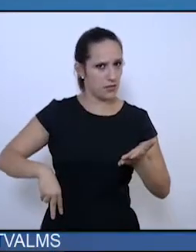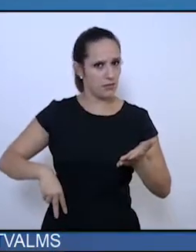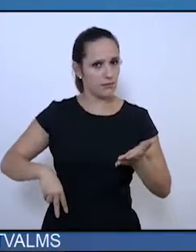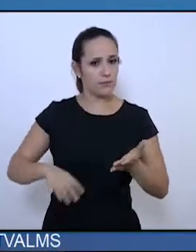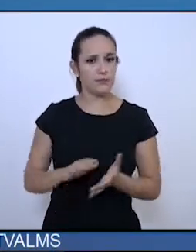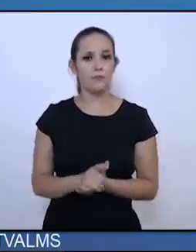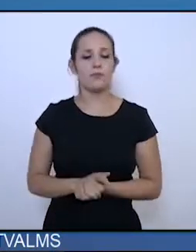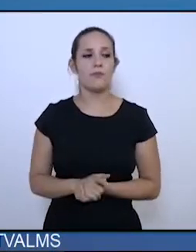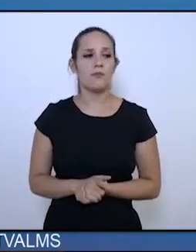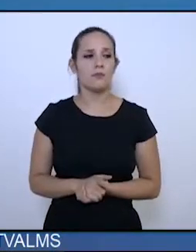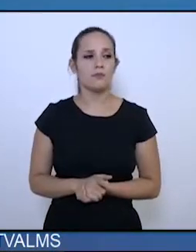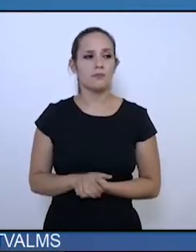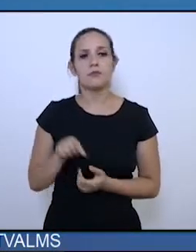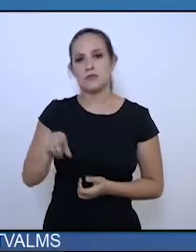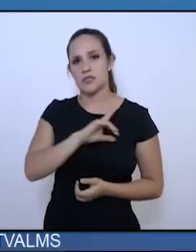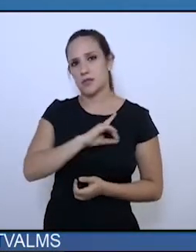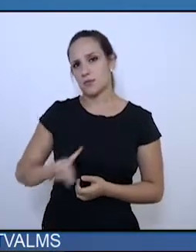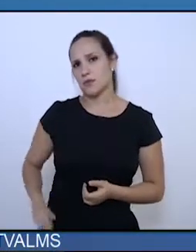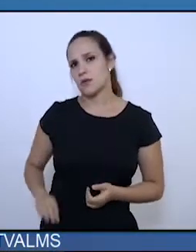Barbosinha,